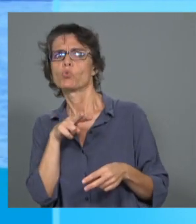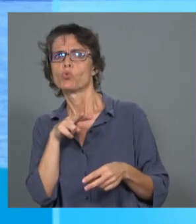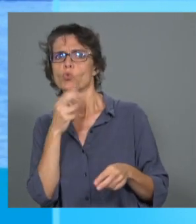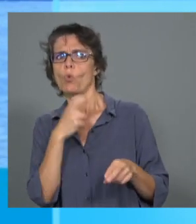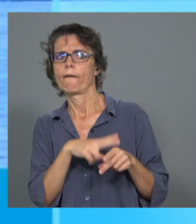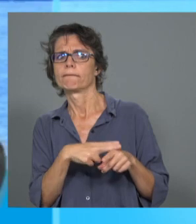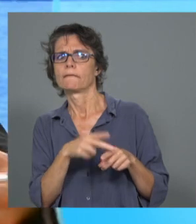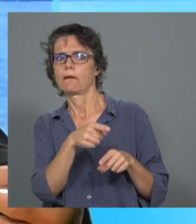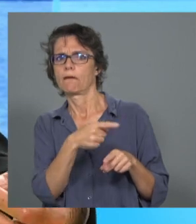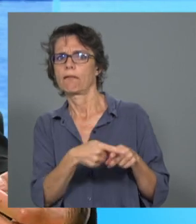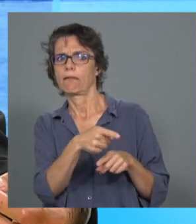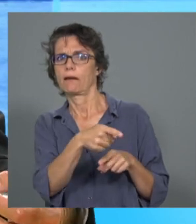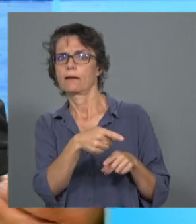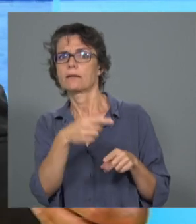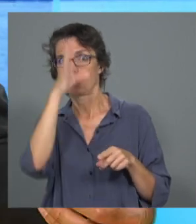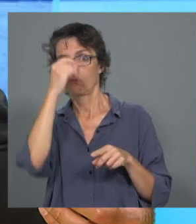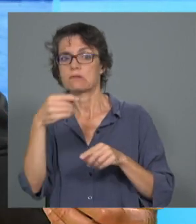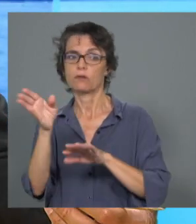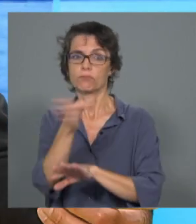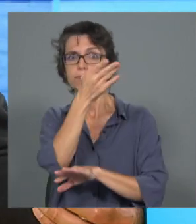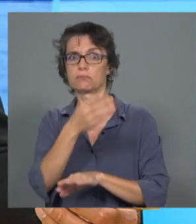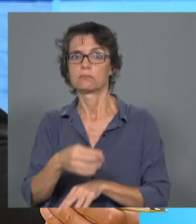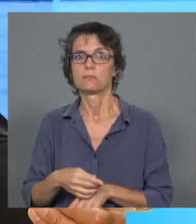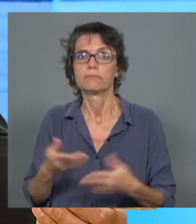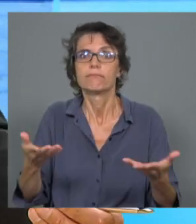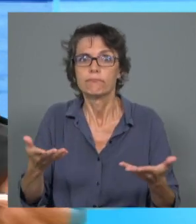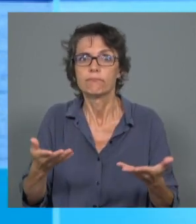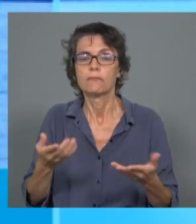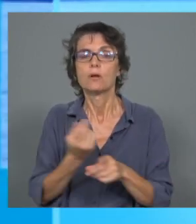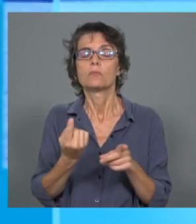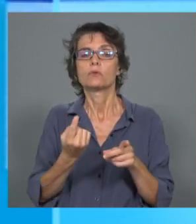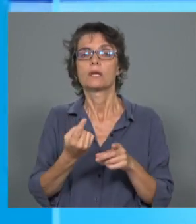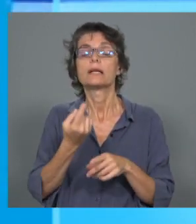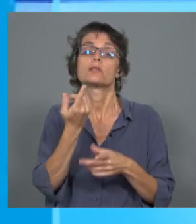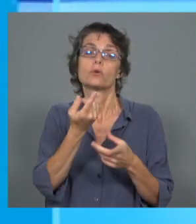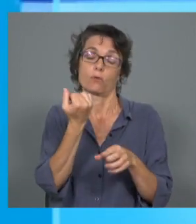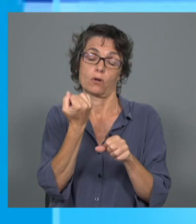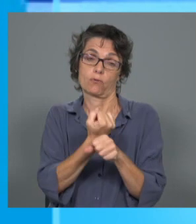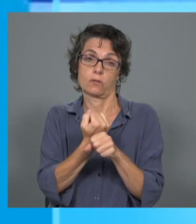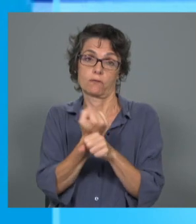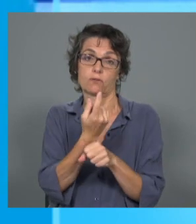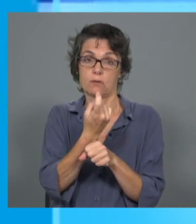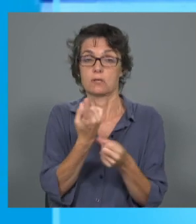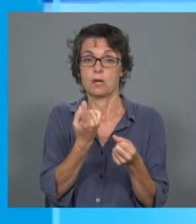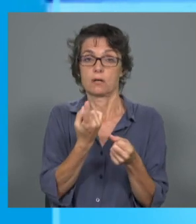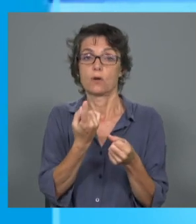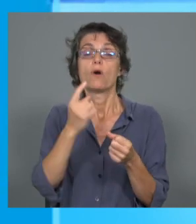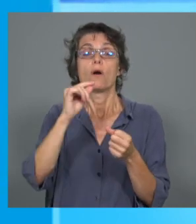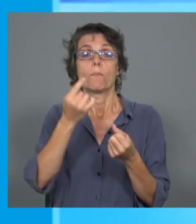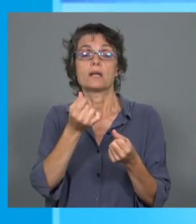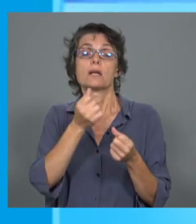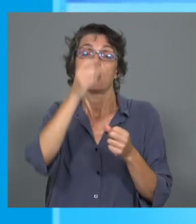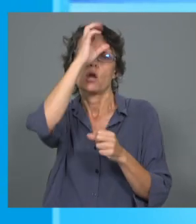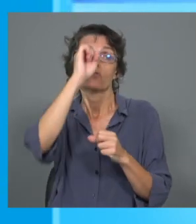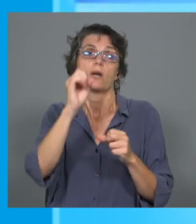para fazer, o Estado pode sair. É um serviço necessário que o Estado não faz porque outros o puderam fazer. E, portanto, este é um